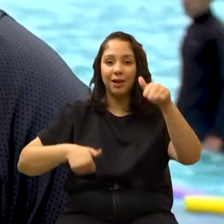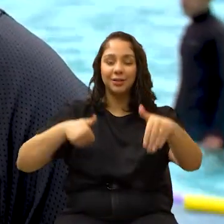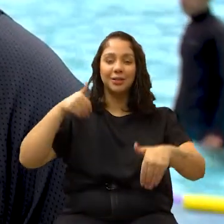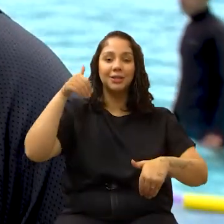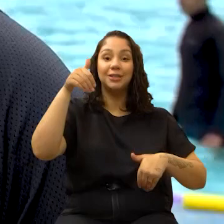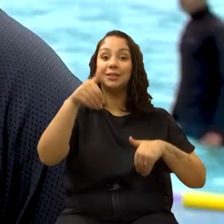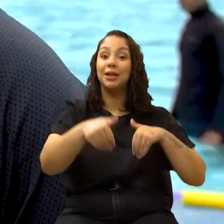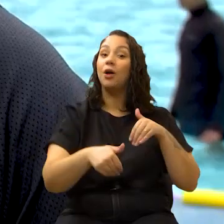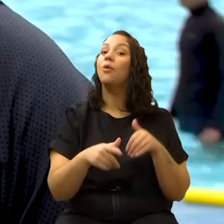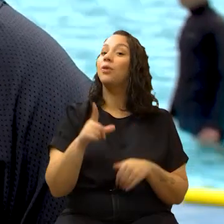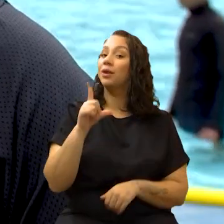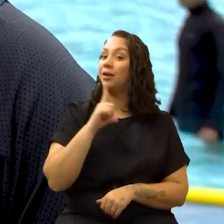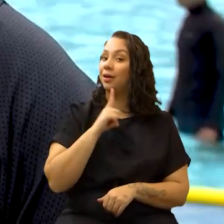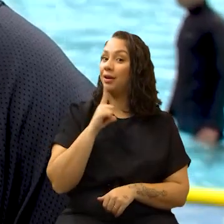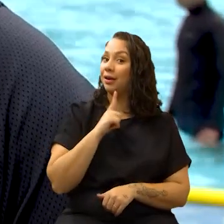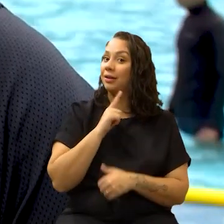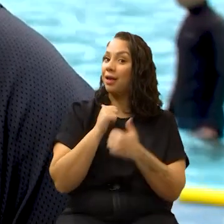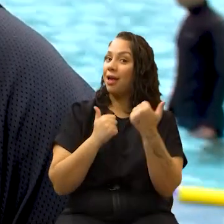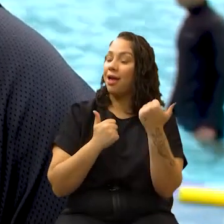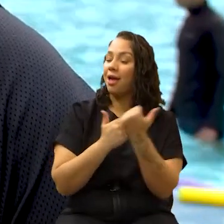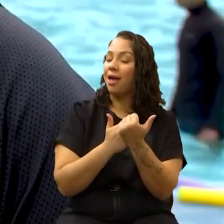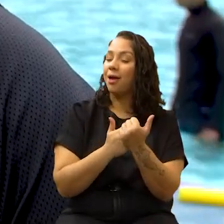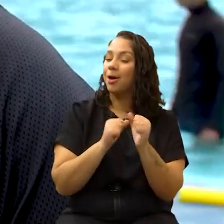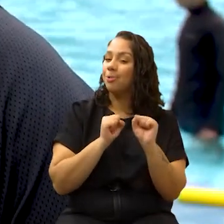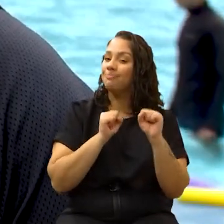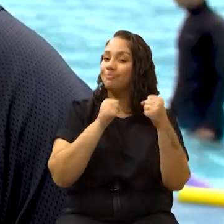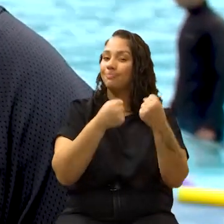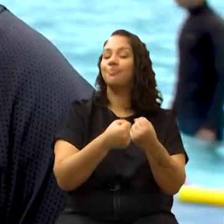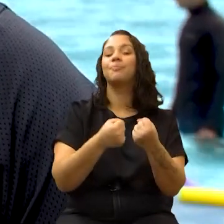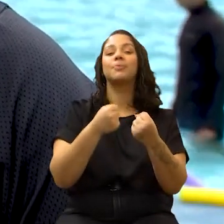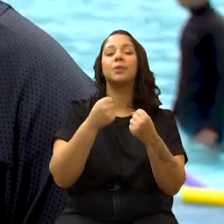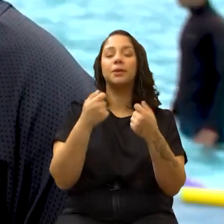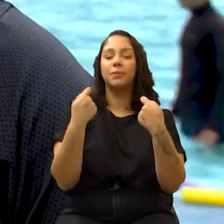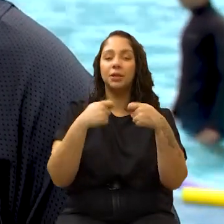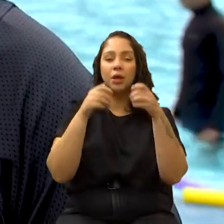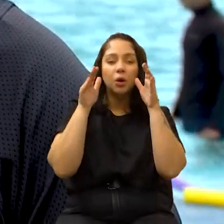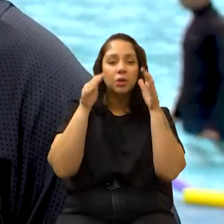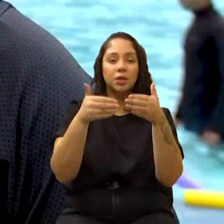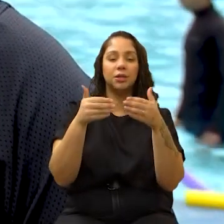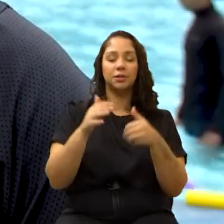menos 20 anos e reforça os benefícios dessa prática,